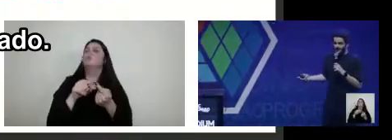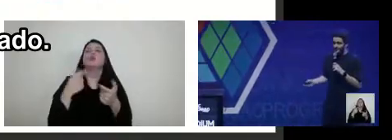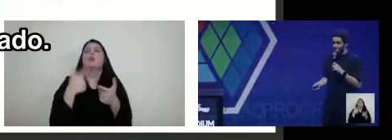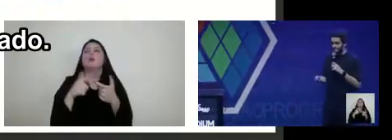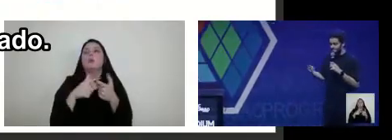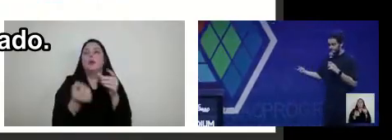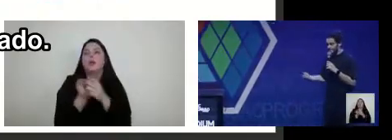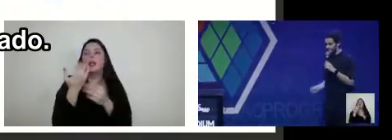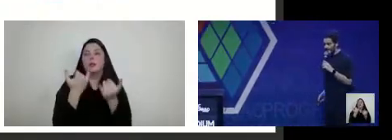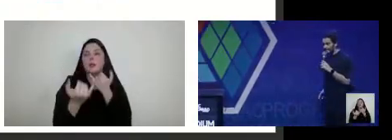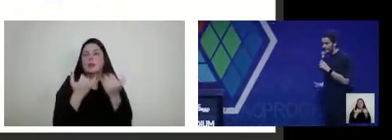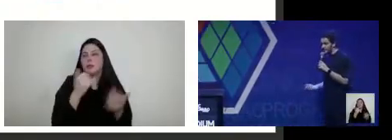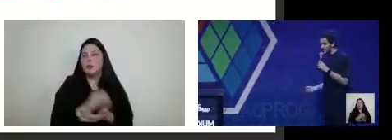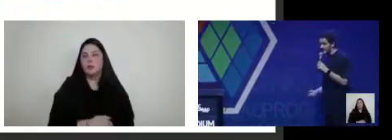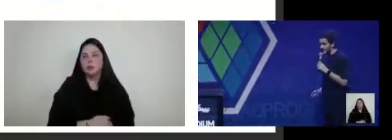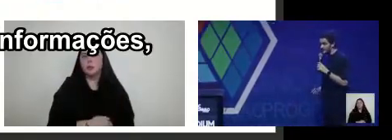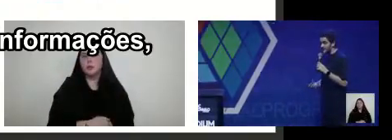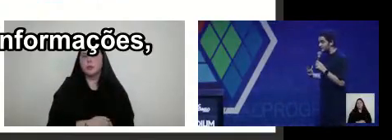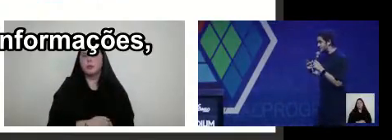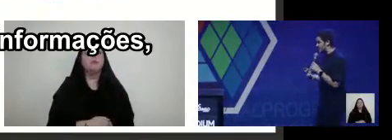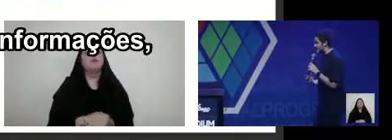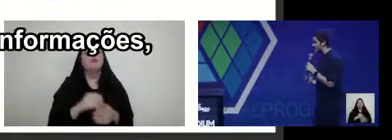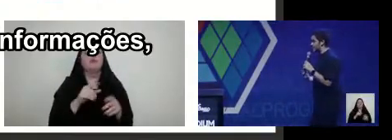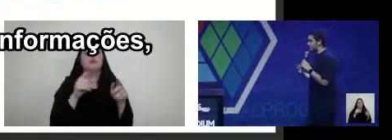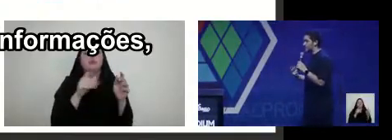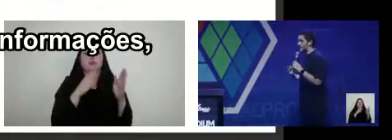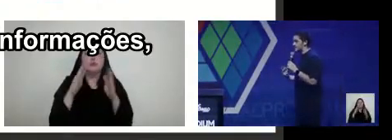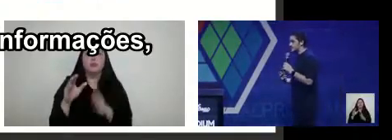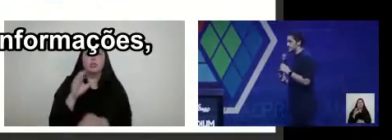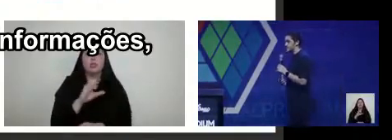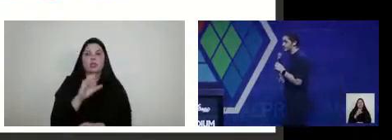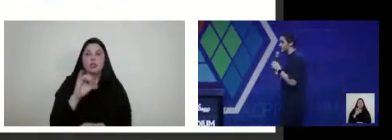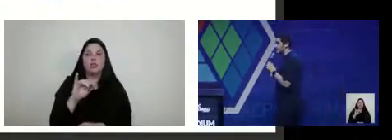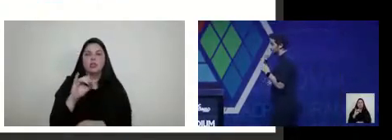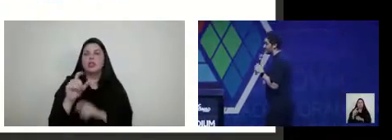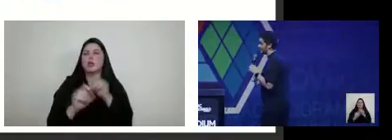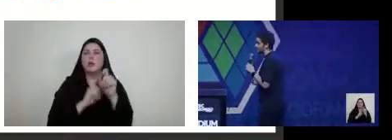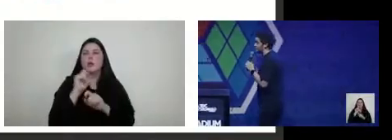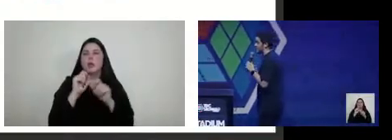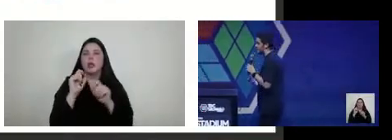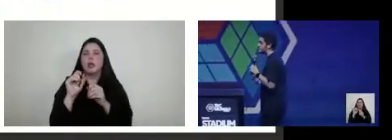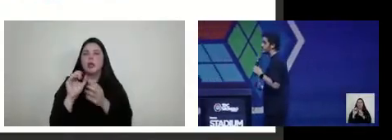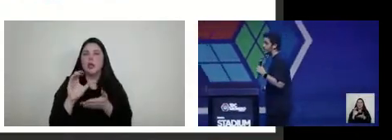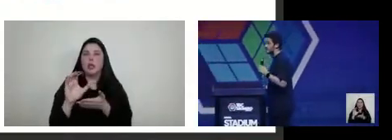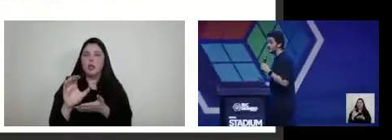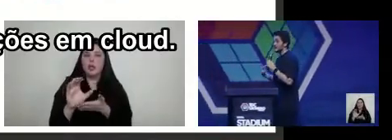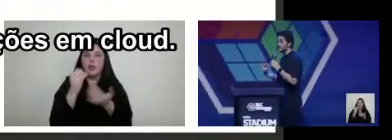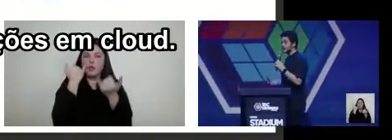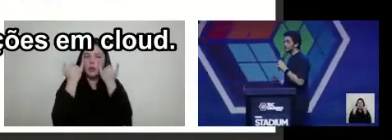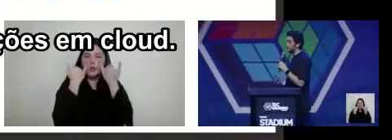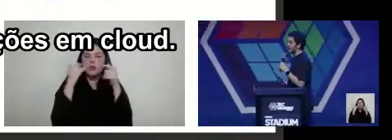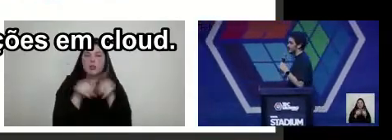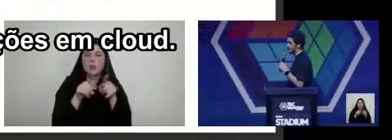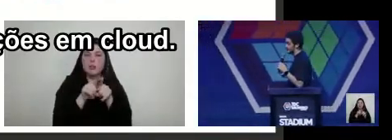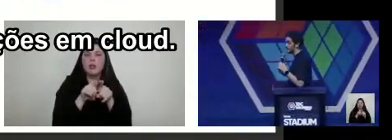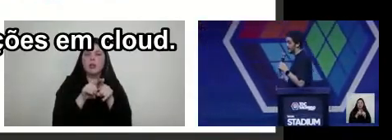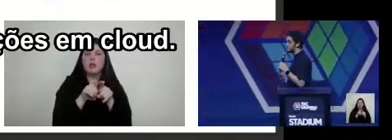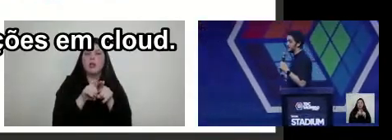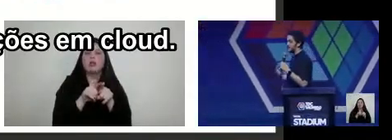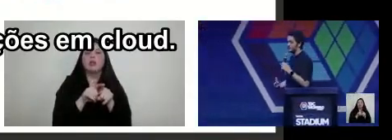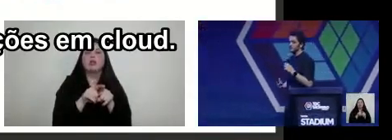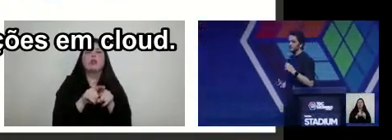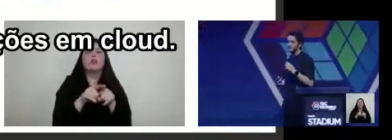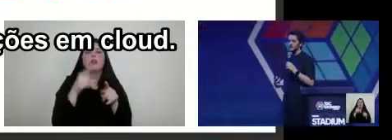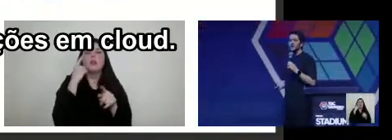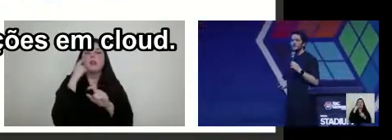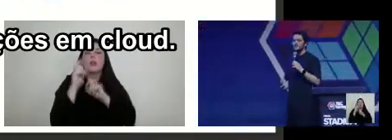problema que foi notado. E a partir de 100, então você ingerir todas aquelas informações, ingerir os eventos, ingerir os logs que são gerados